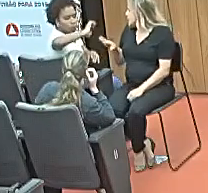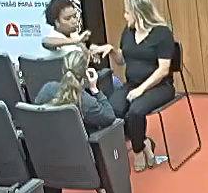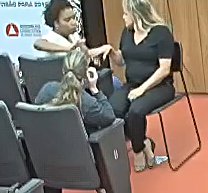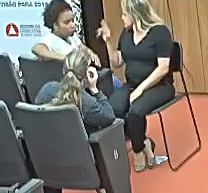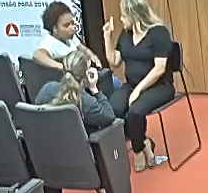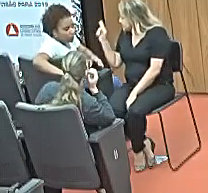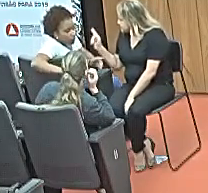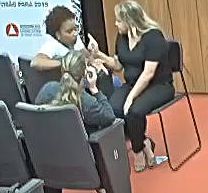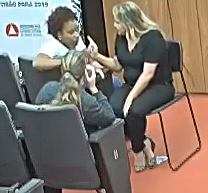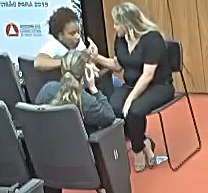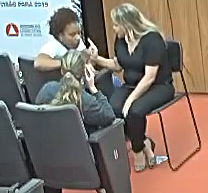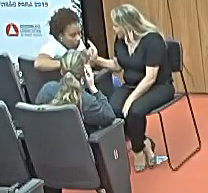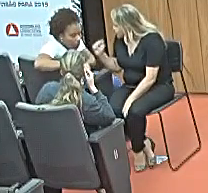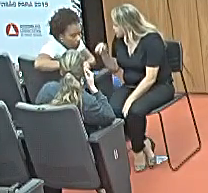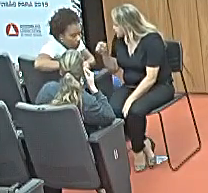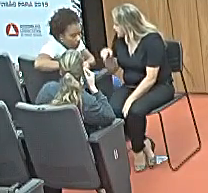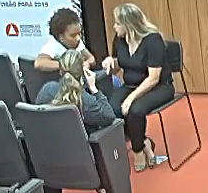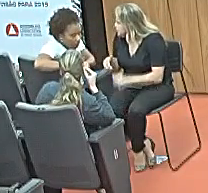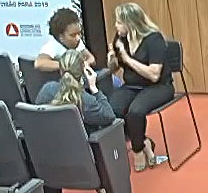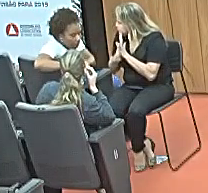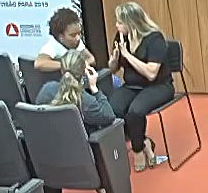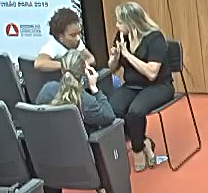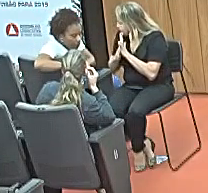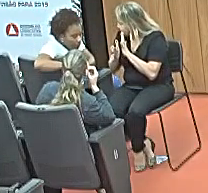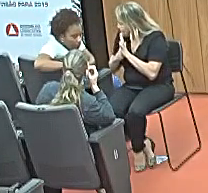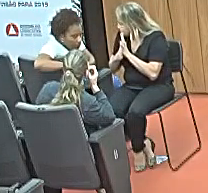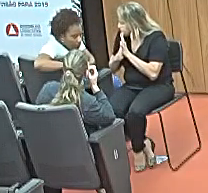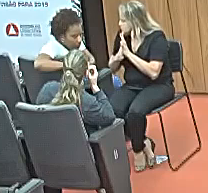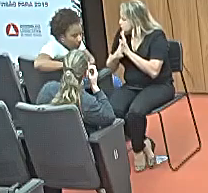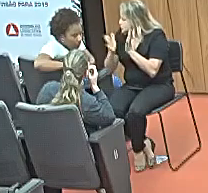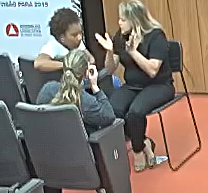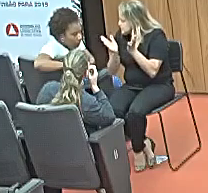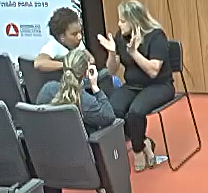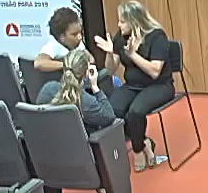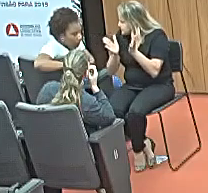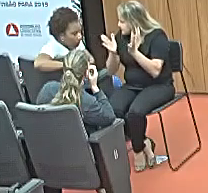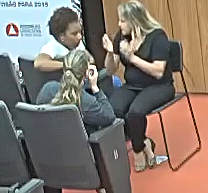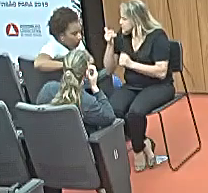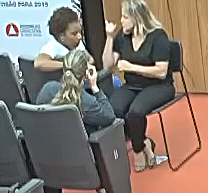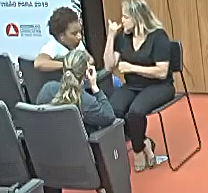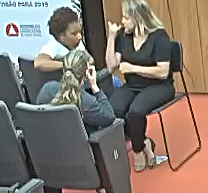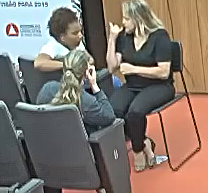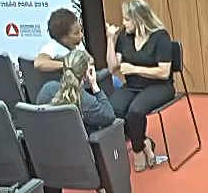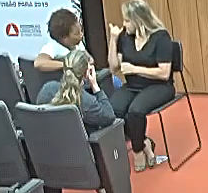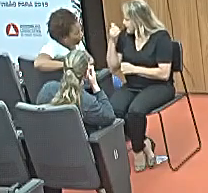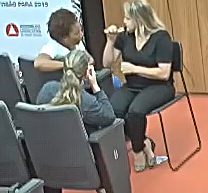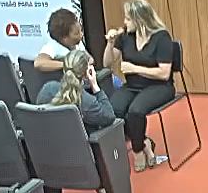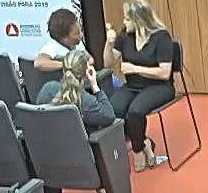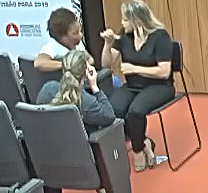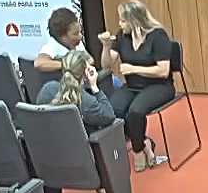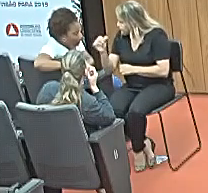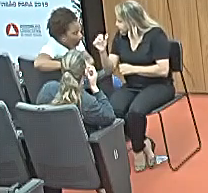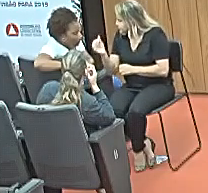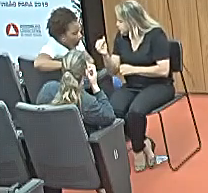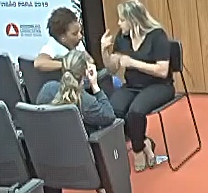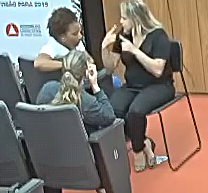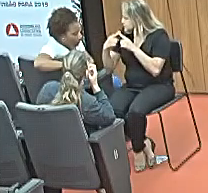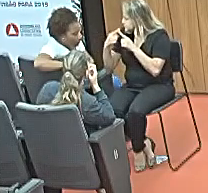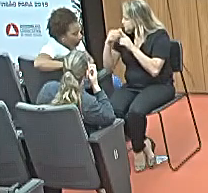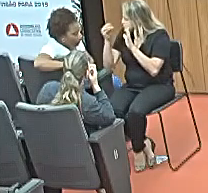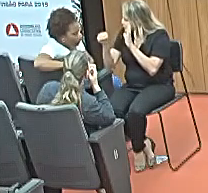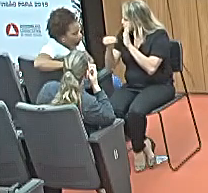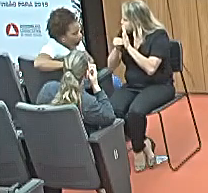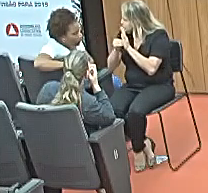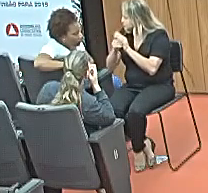é e não chegou até a aas autoridades é competentes para avaliação